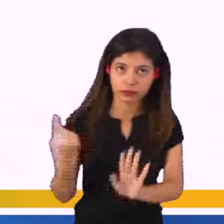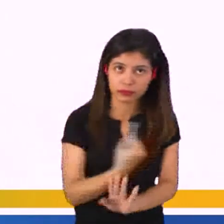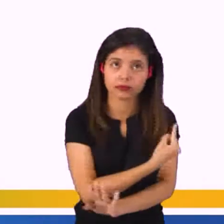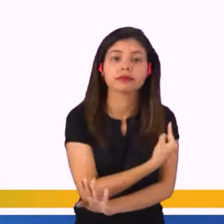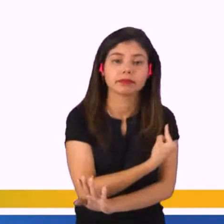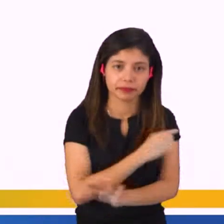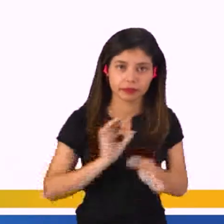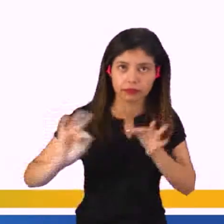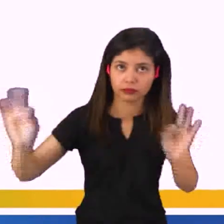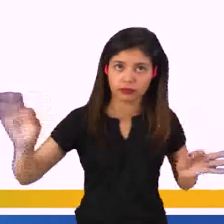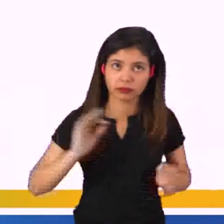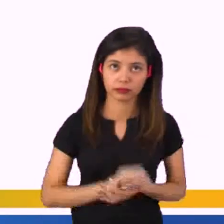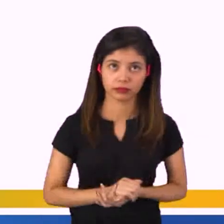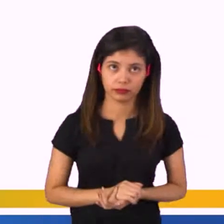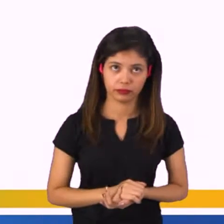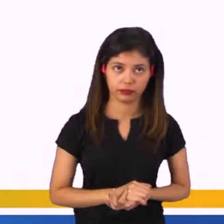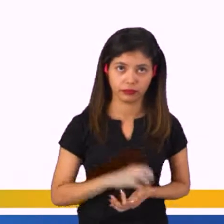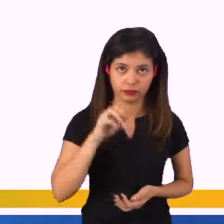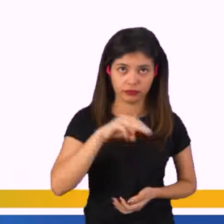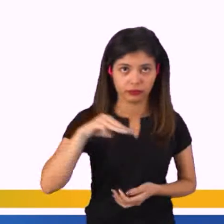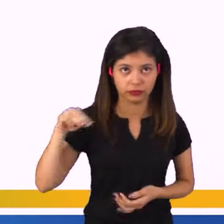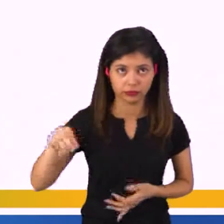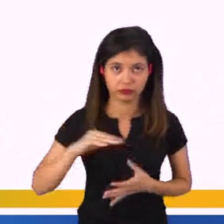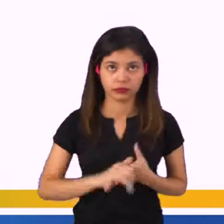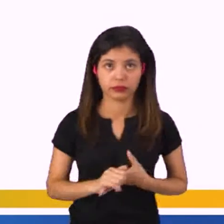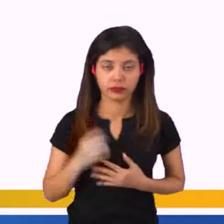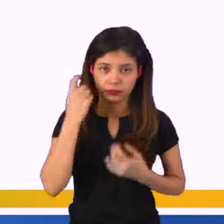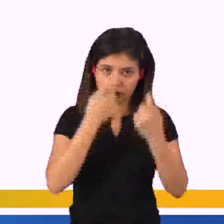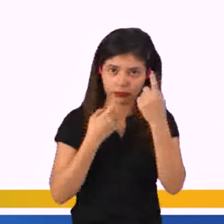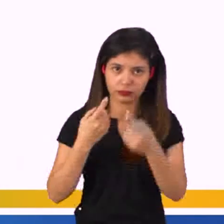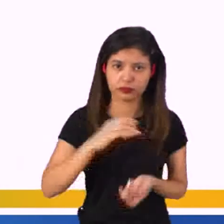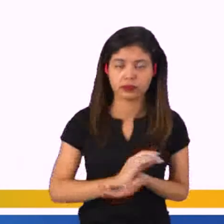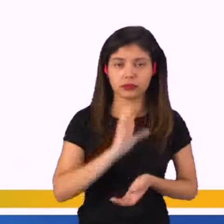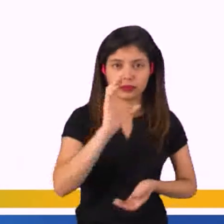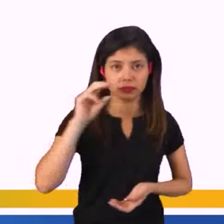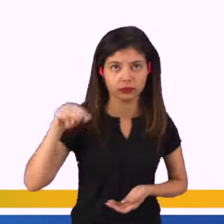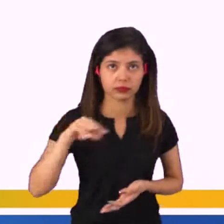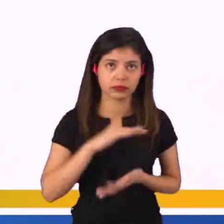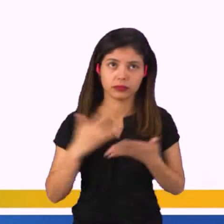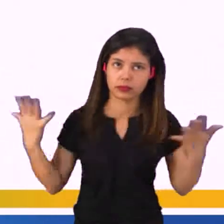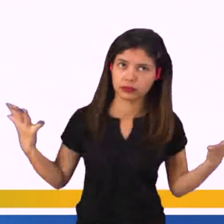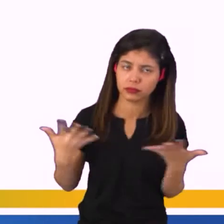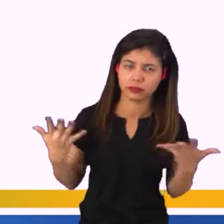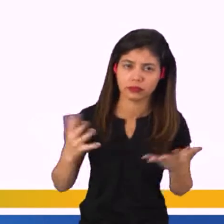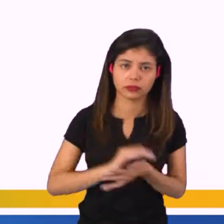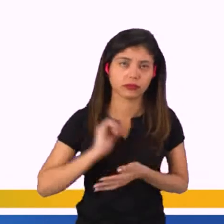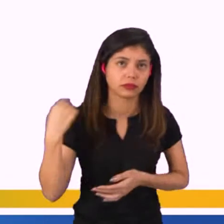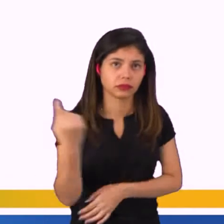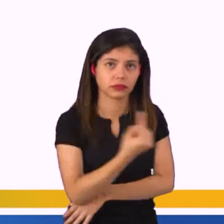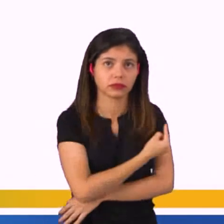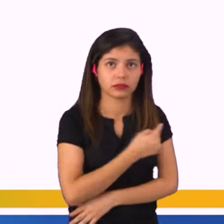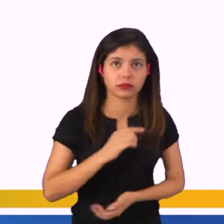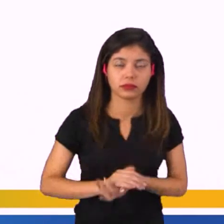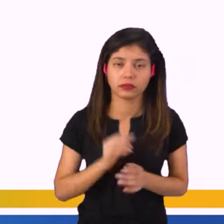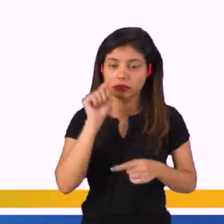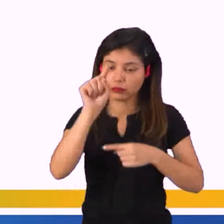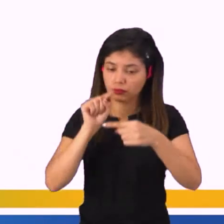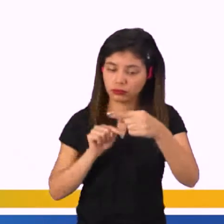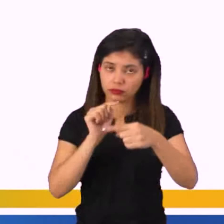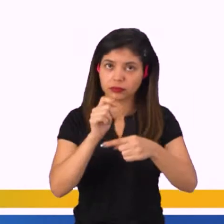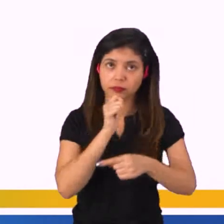agora nós temos a medida aí que era em milímetros anteriormente expressa em centímetro. Agora nós vamos